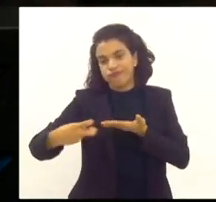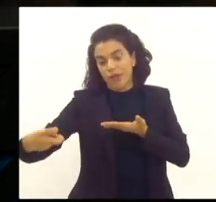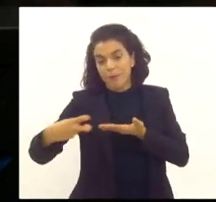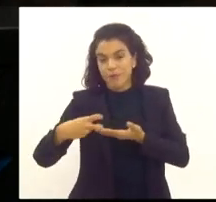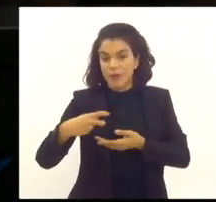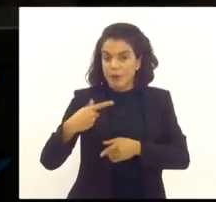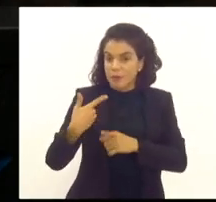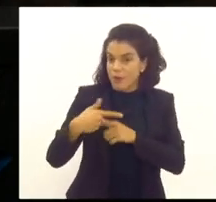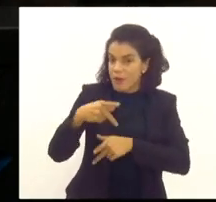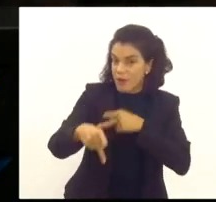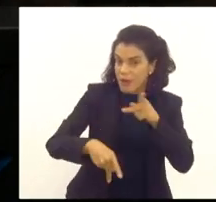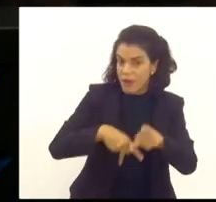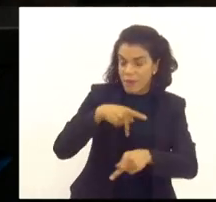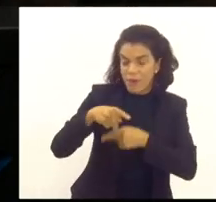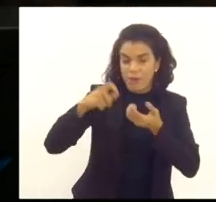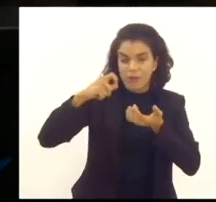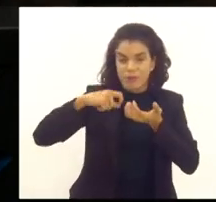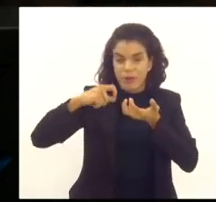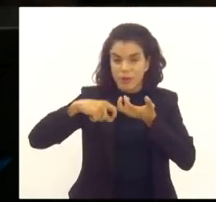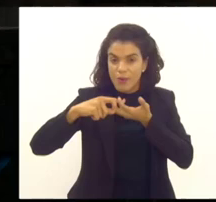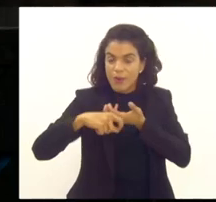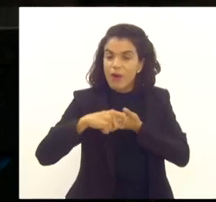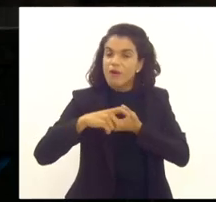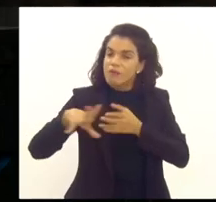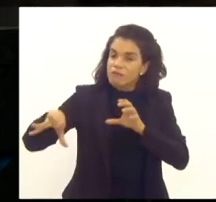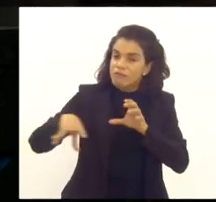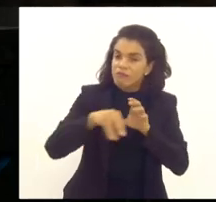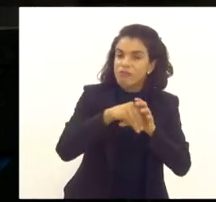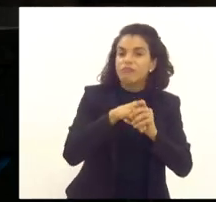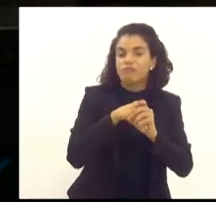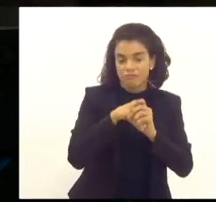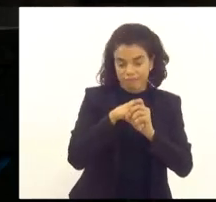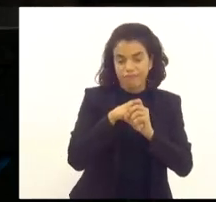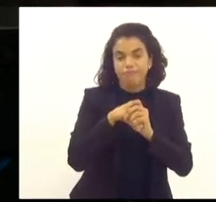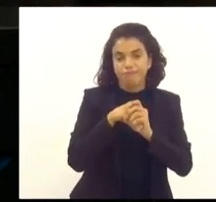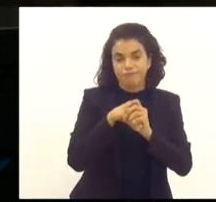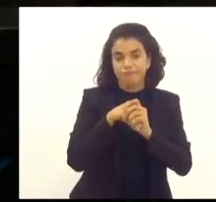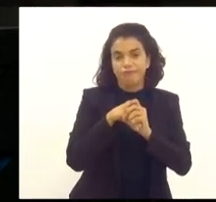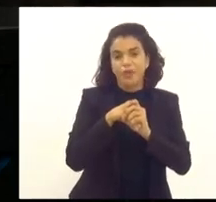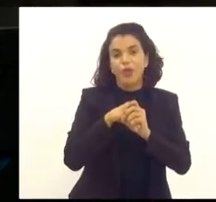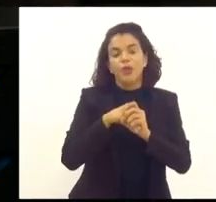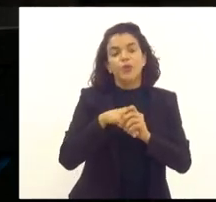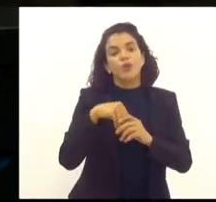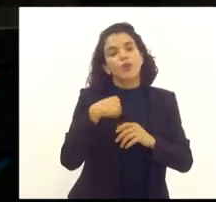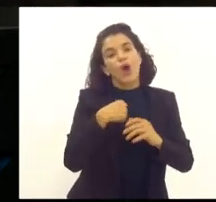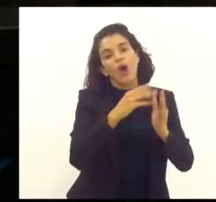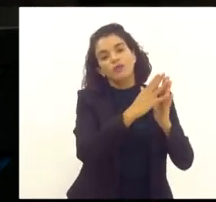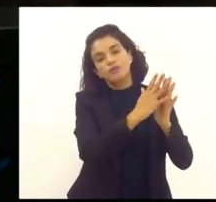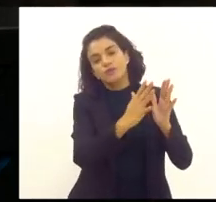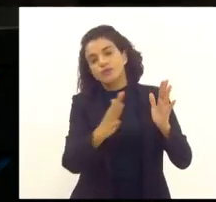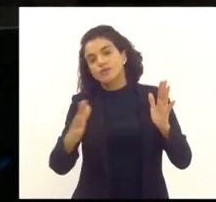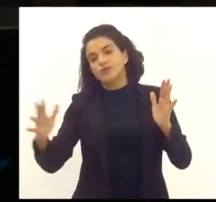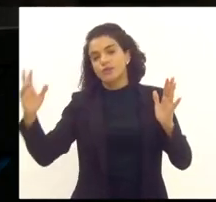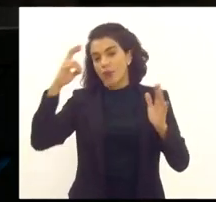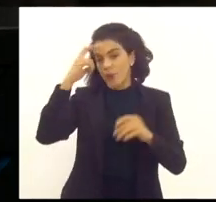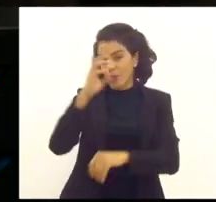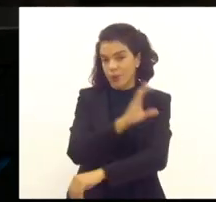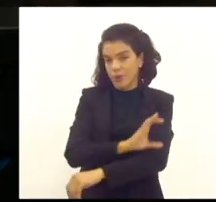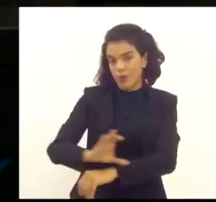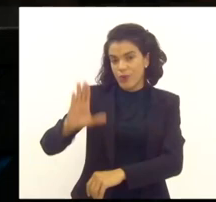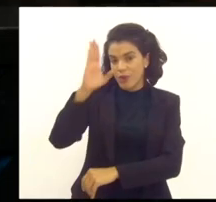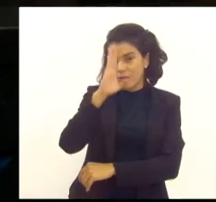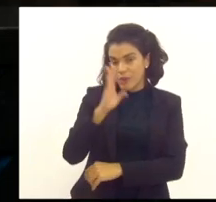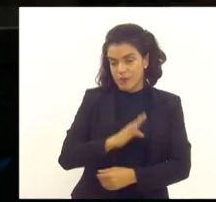população quilombola senhor presidente faz parte do nosso processo cultural brasileiro